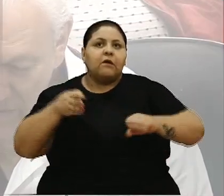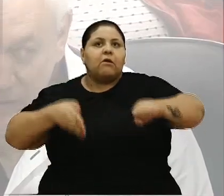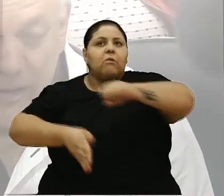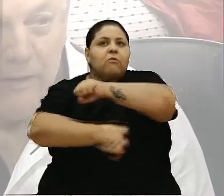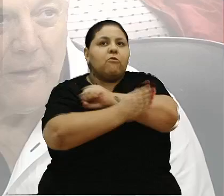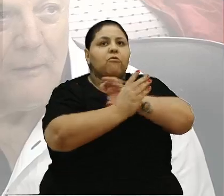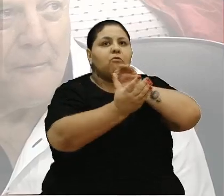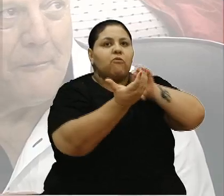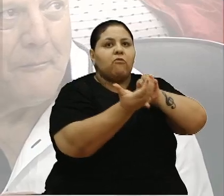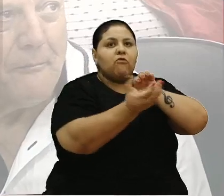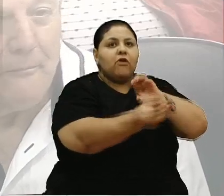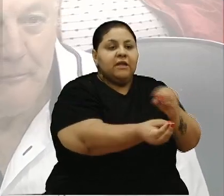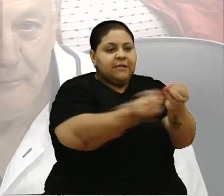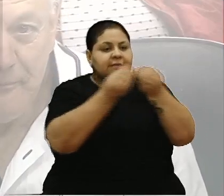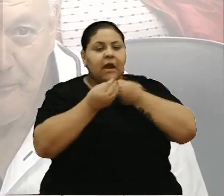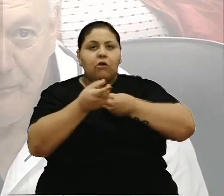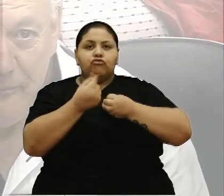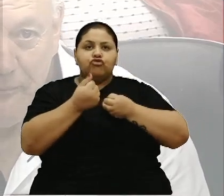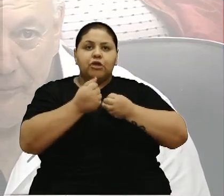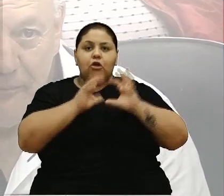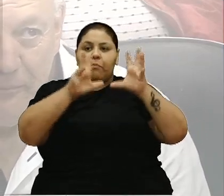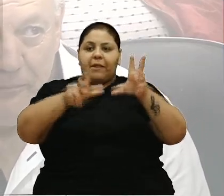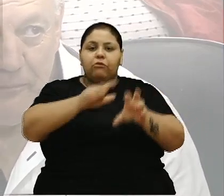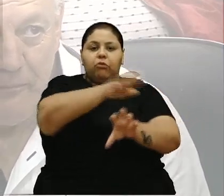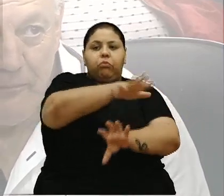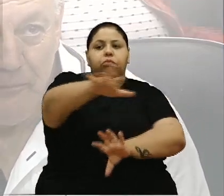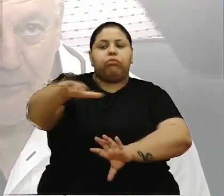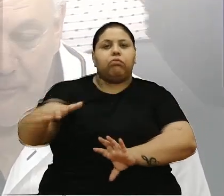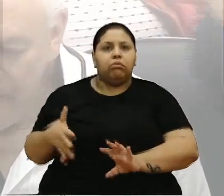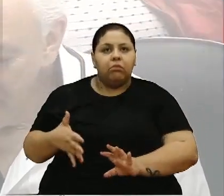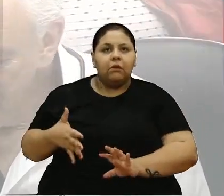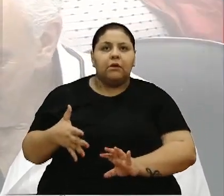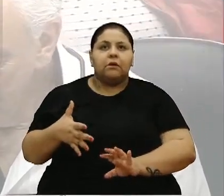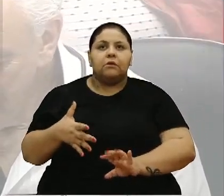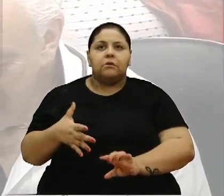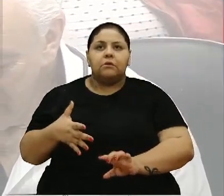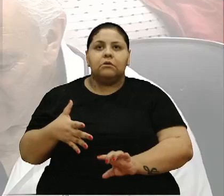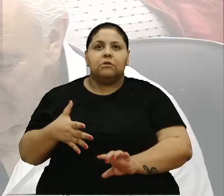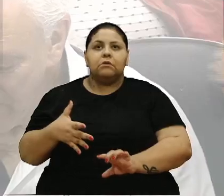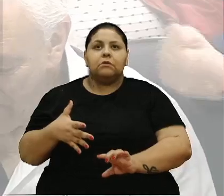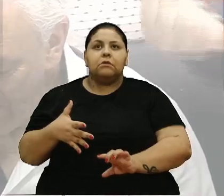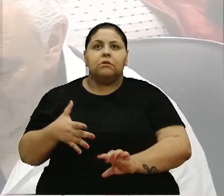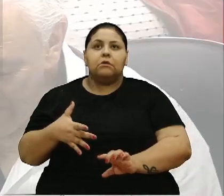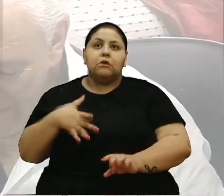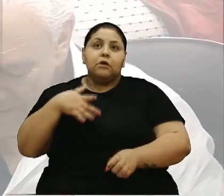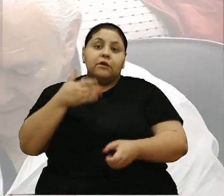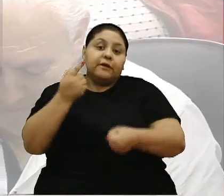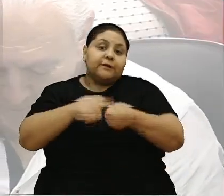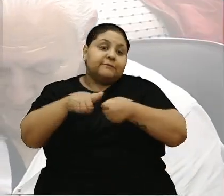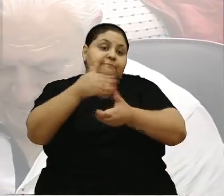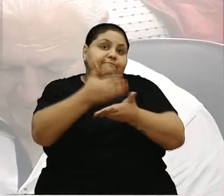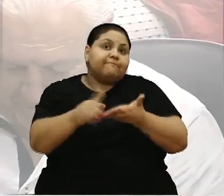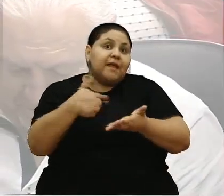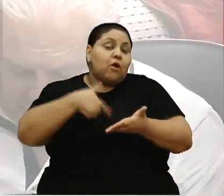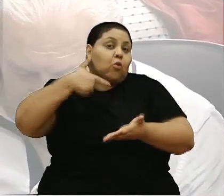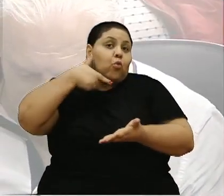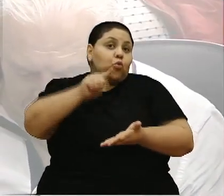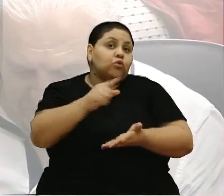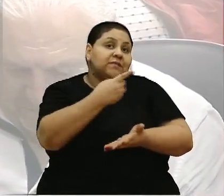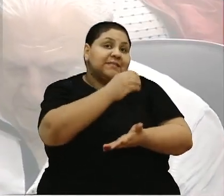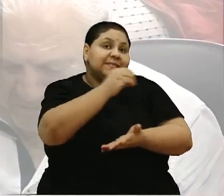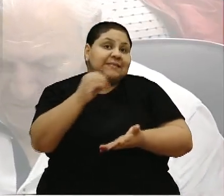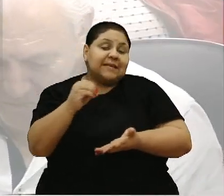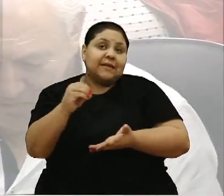dinheiro para todas as áreas. Que inclusive eu trago e o município perde. Eu consegui 100 mil para uma